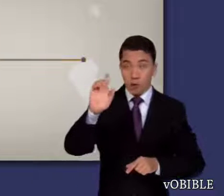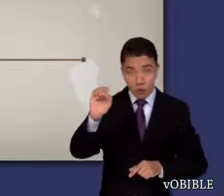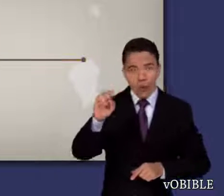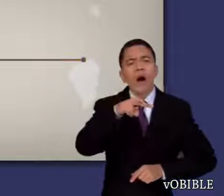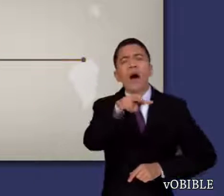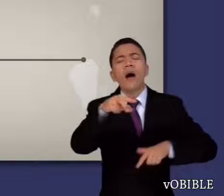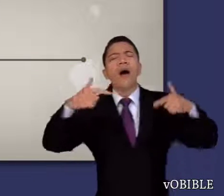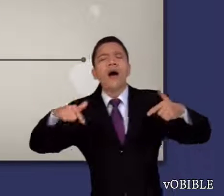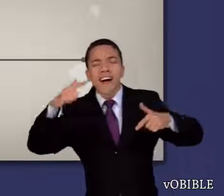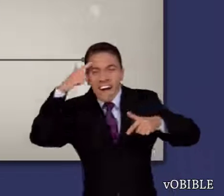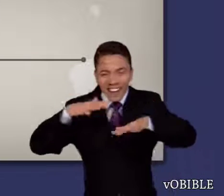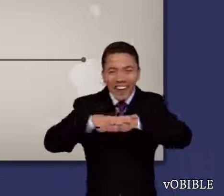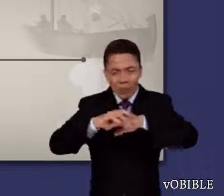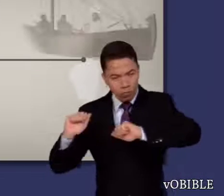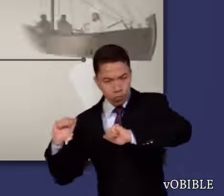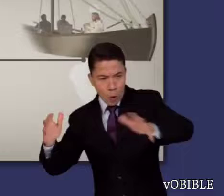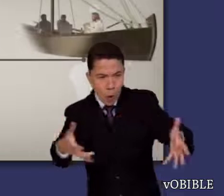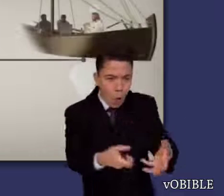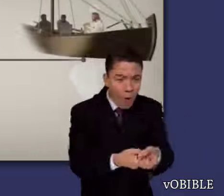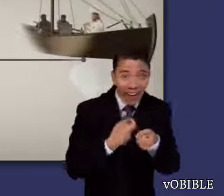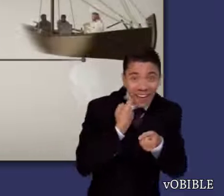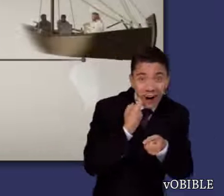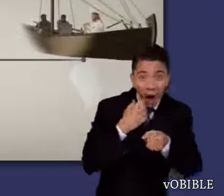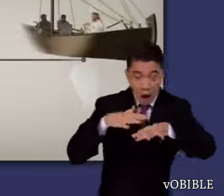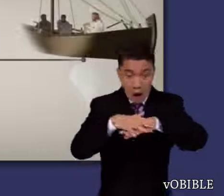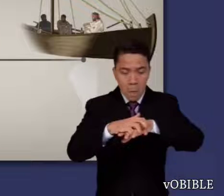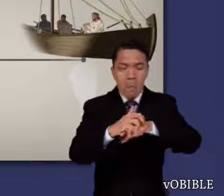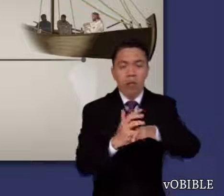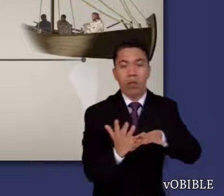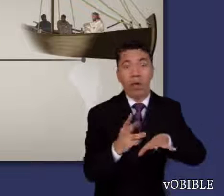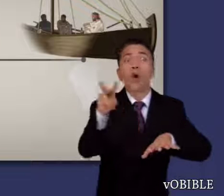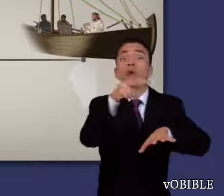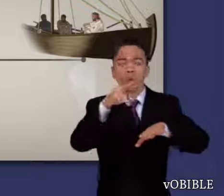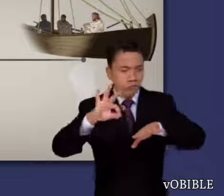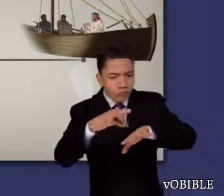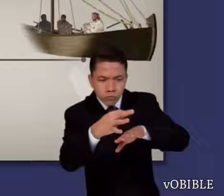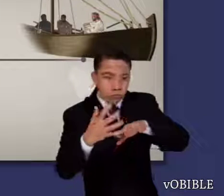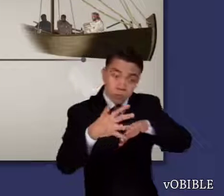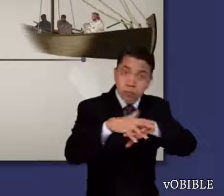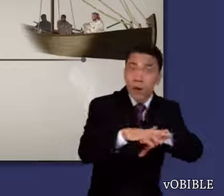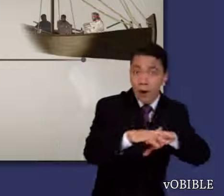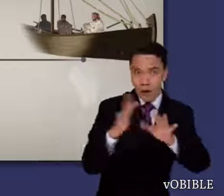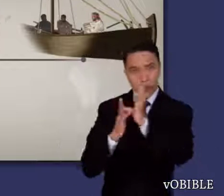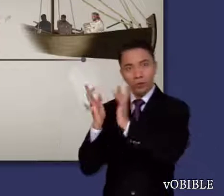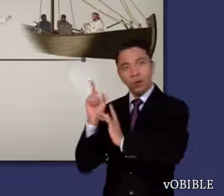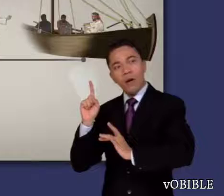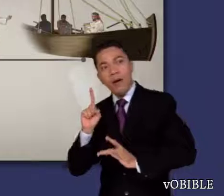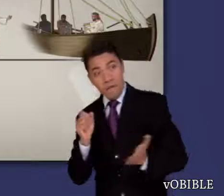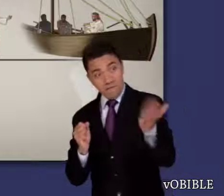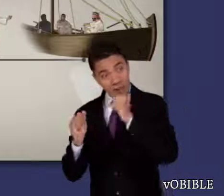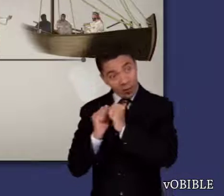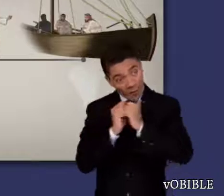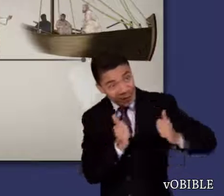Quando João era mais novo, ele e seu irmão Tiago consertavam suas redes à beira do mar da Galileia, quando Jesus os